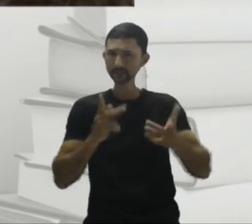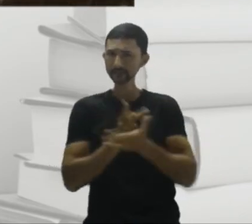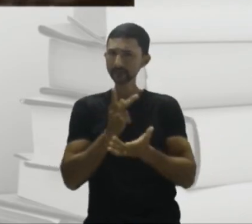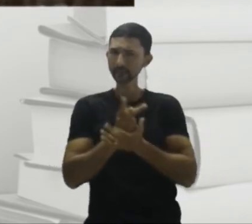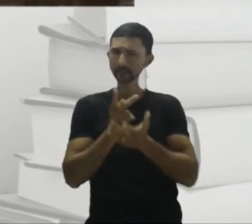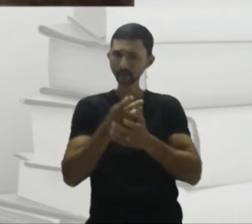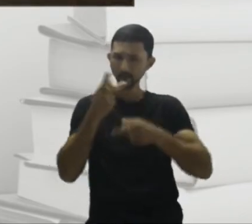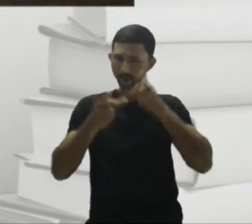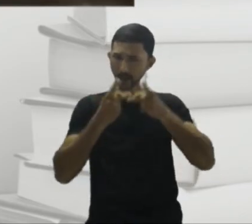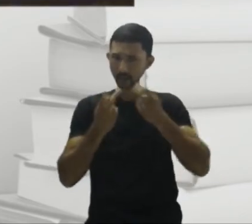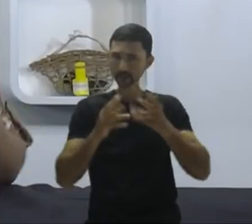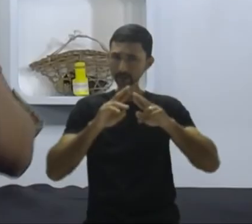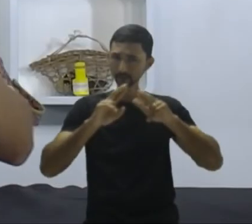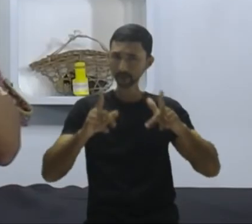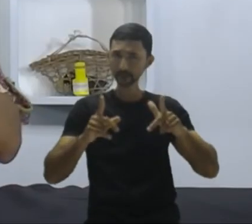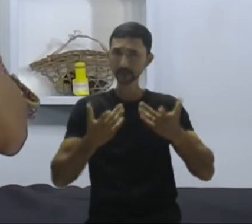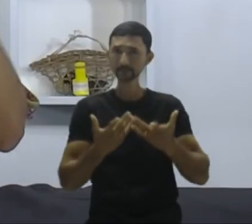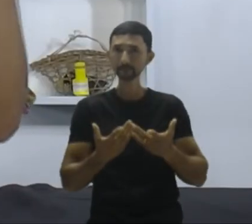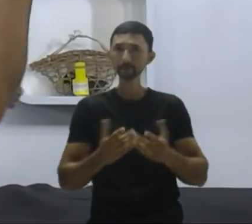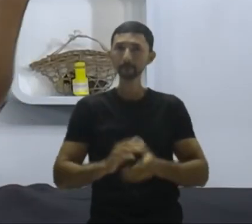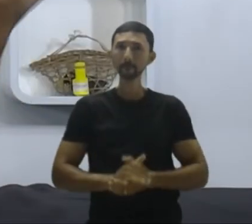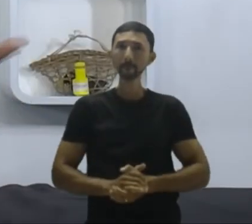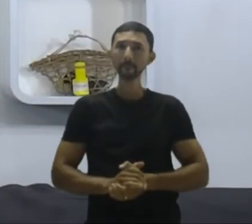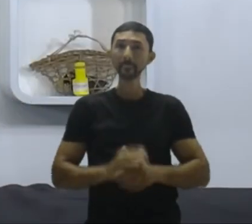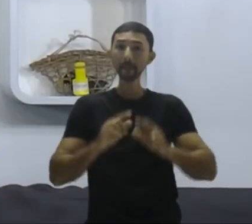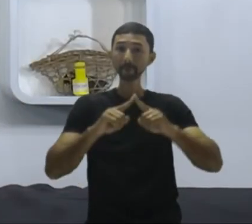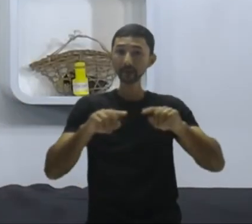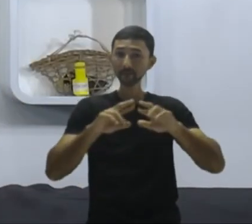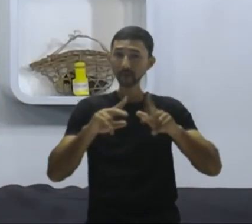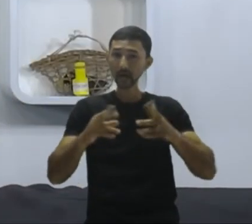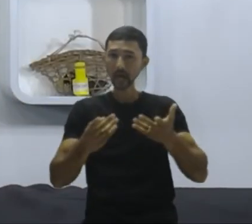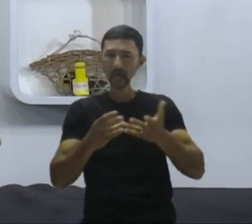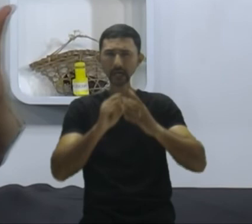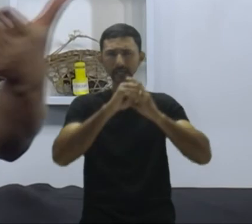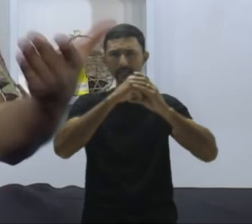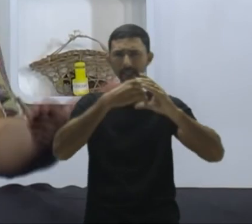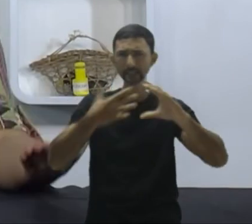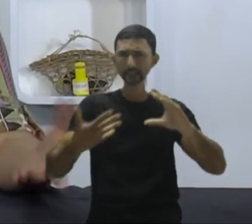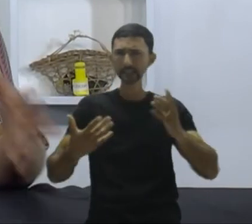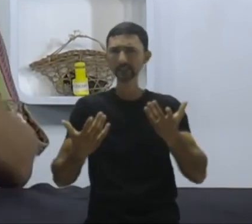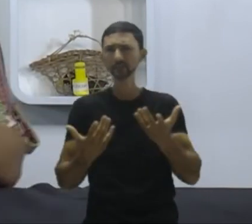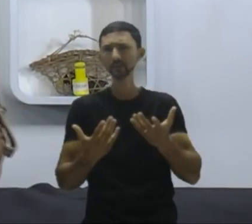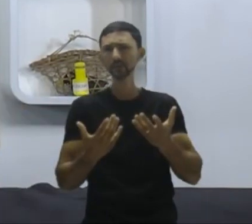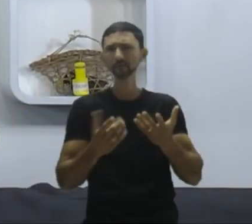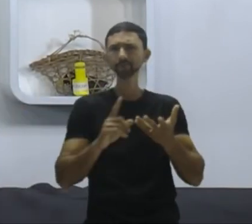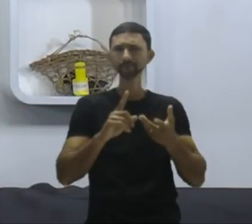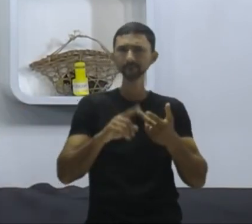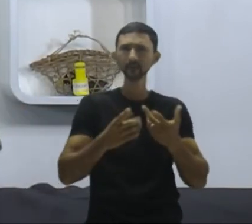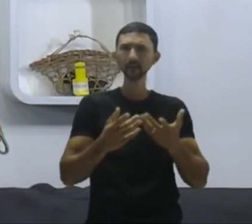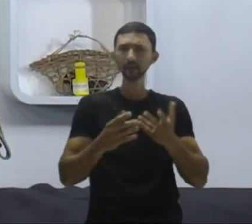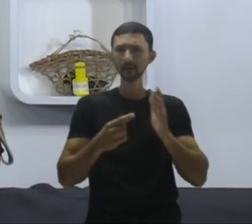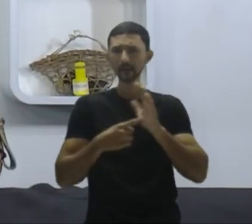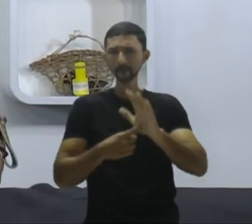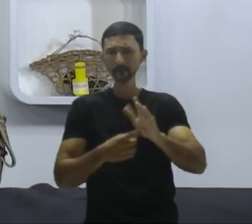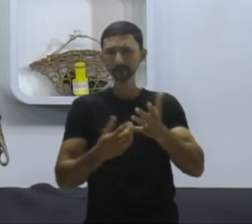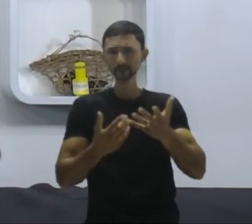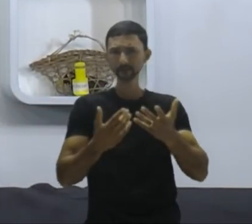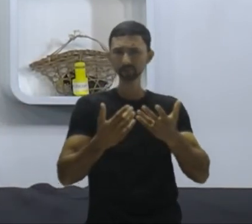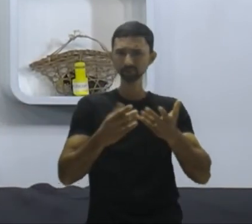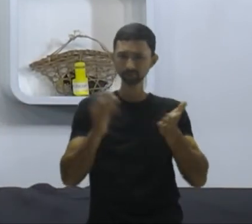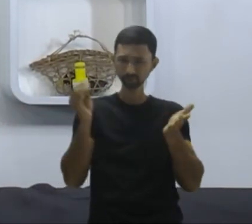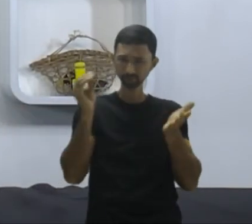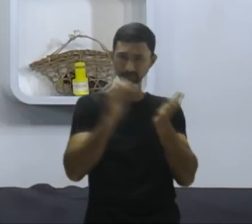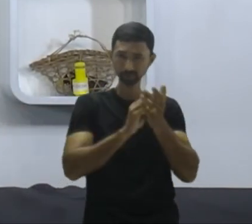sempre. Mas há diversas outras características, como nós vimos, que